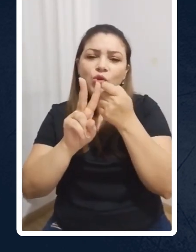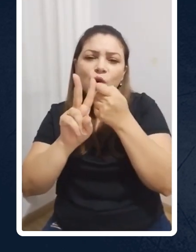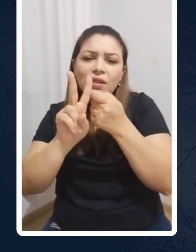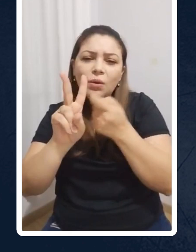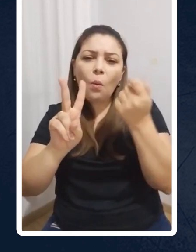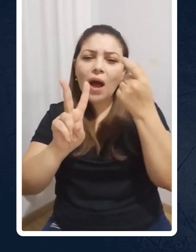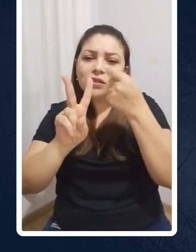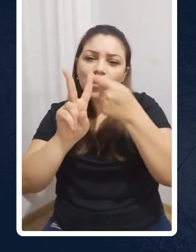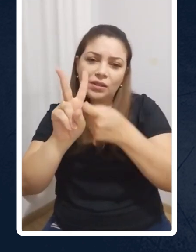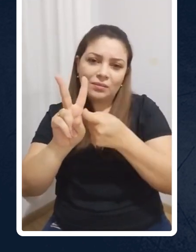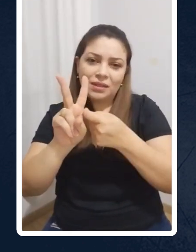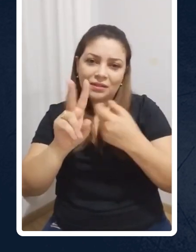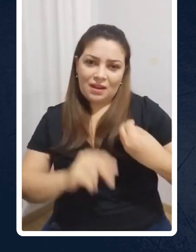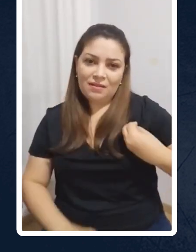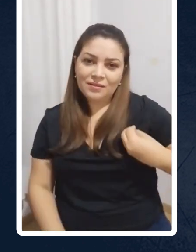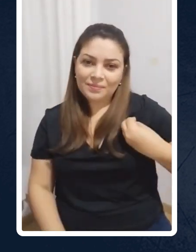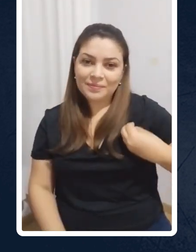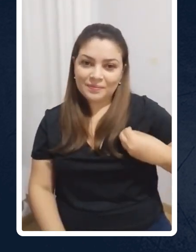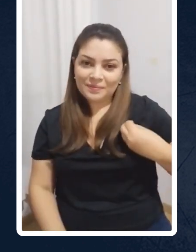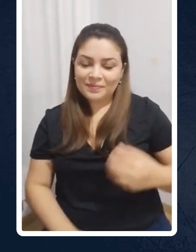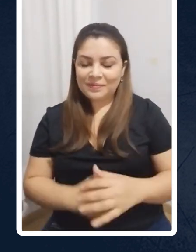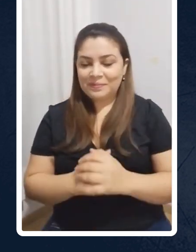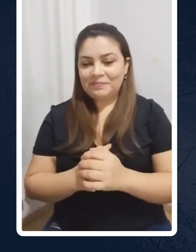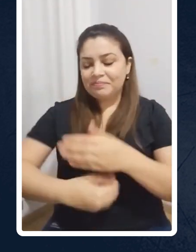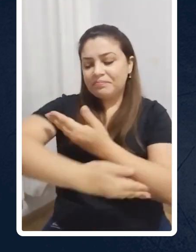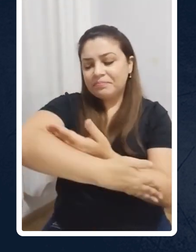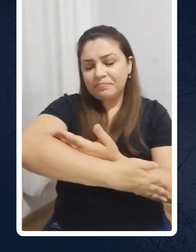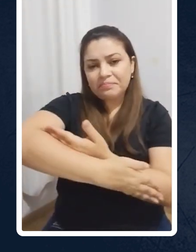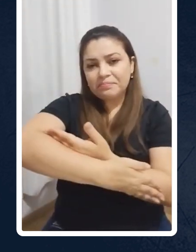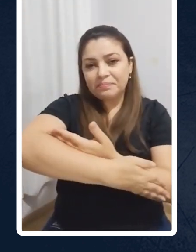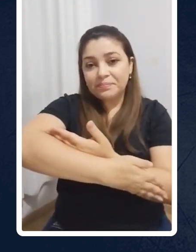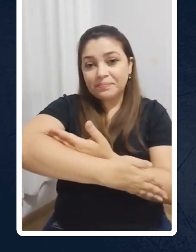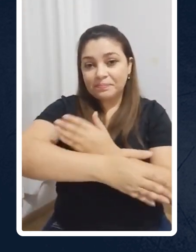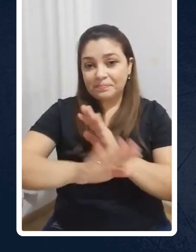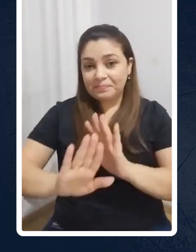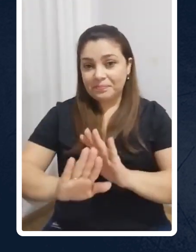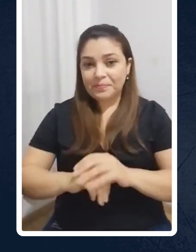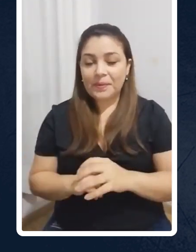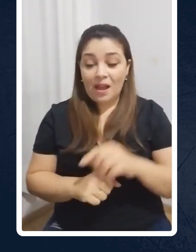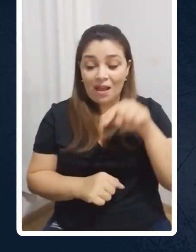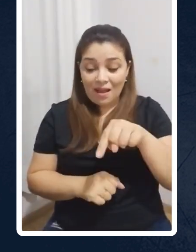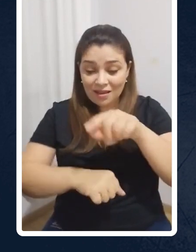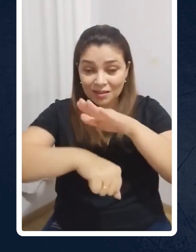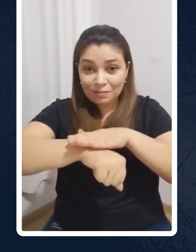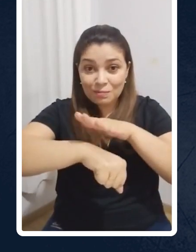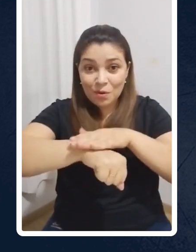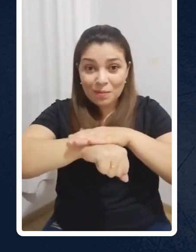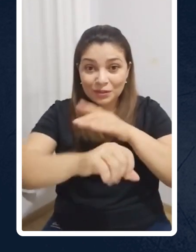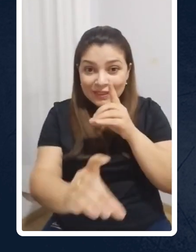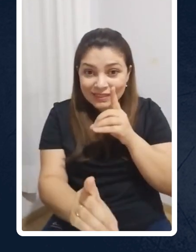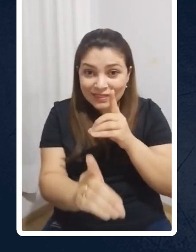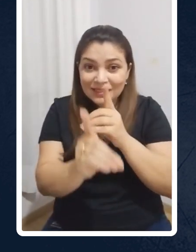A narrativa anterior, nesse momento, até chegar nesse momento de buscar